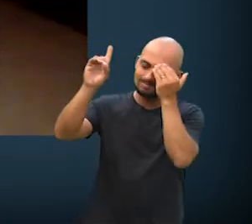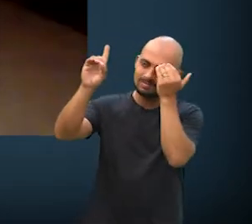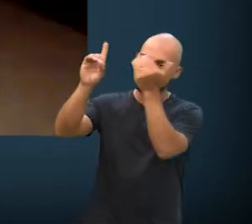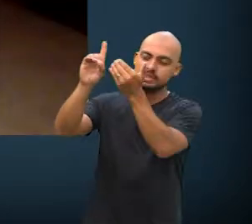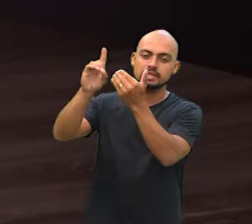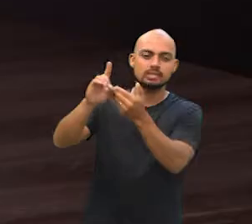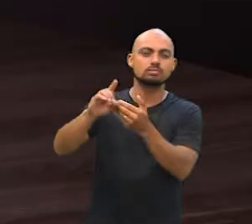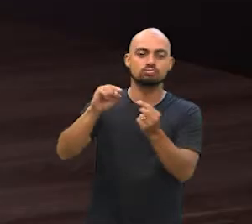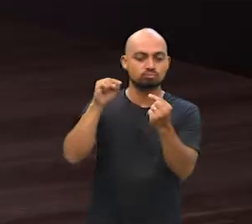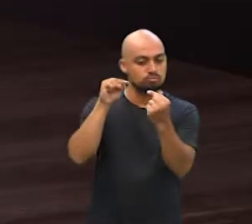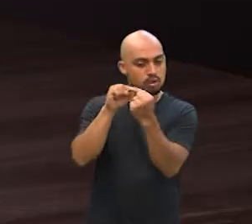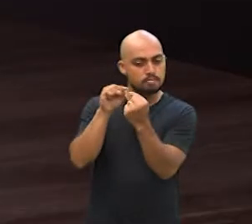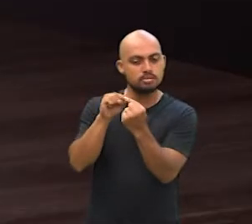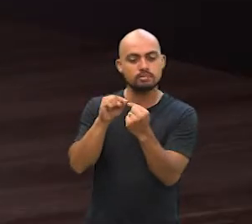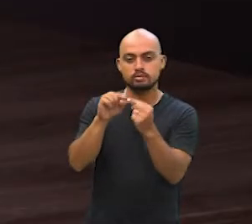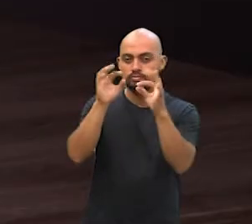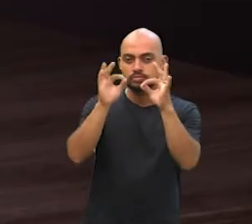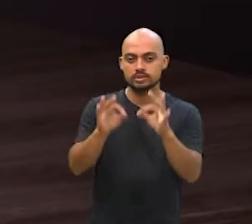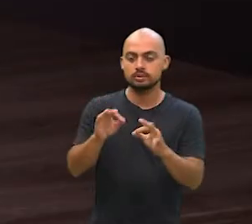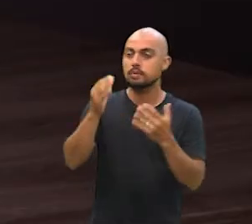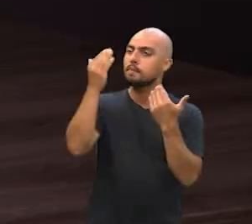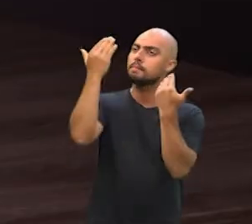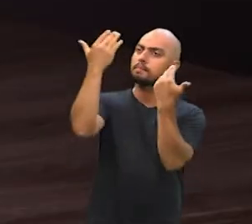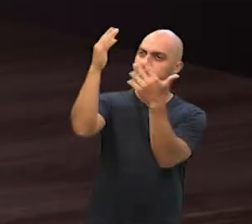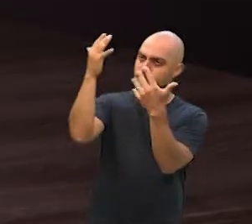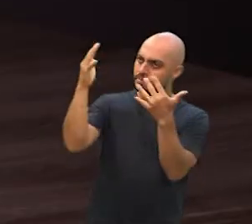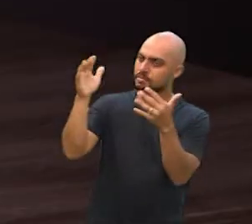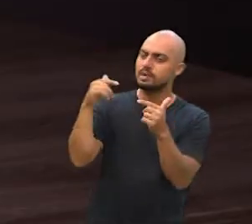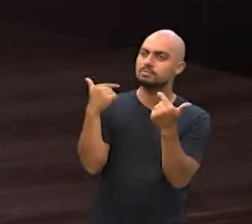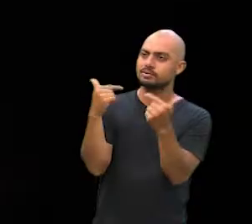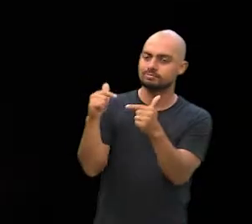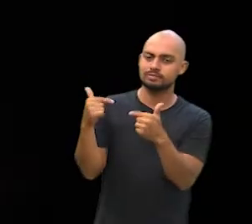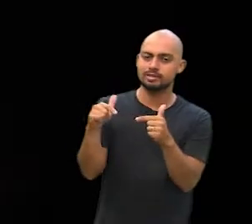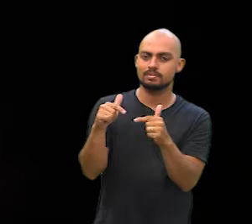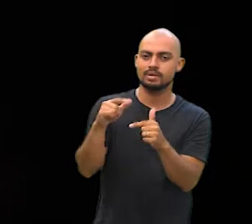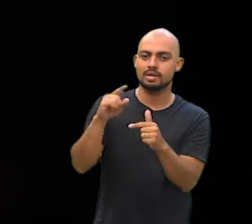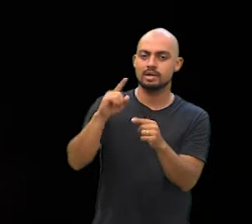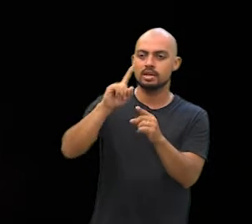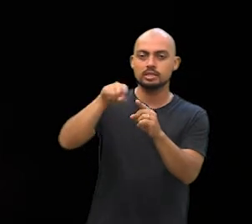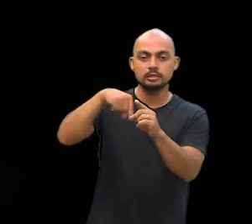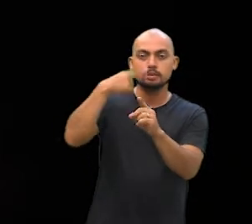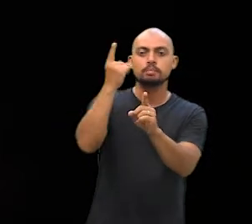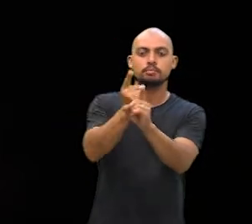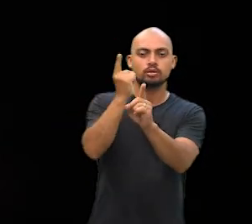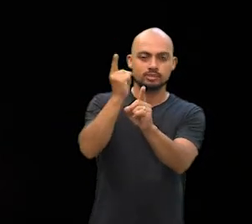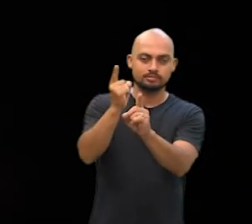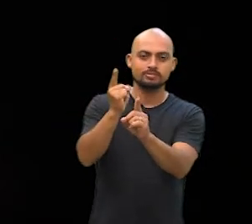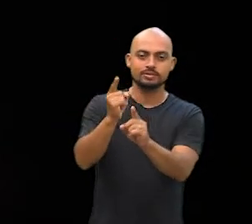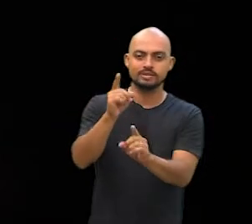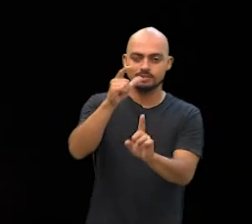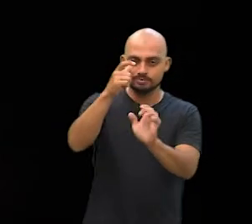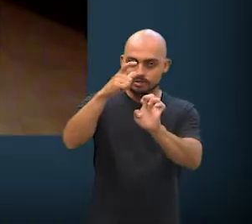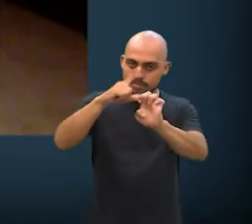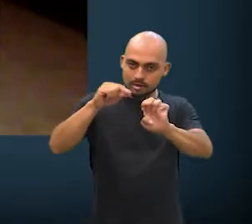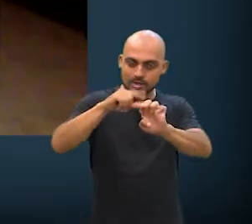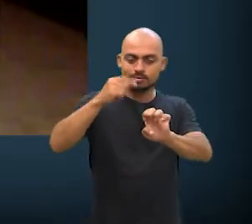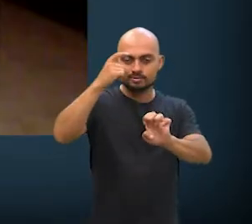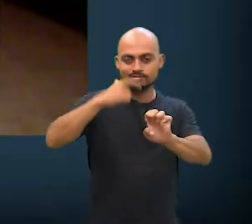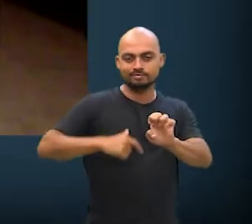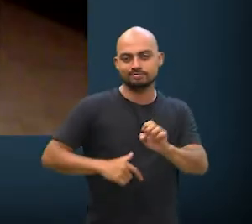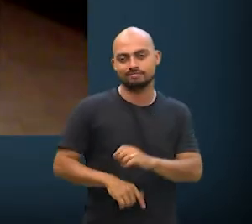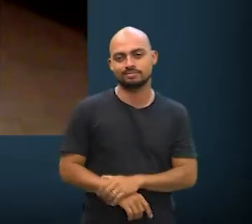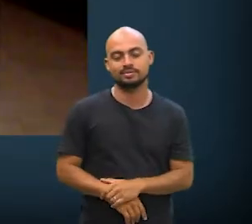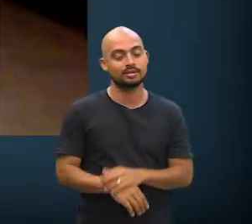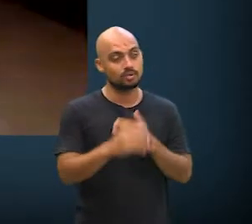aqui. Legal, Max. Parabéns pelo trabalho e até uma próxima oportunidade aqui no Ser Empreendedor.